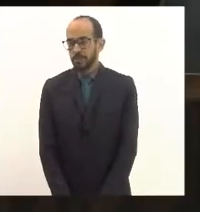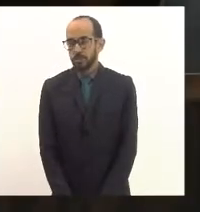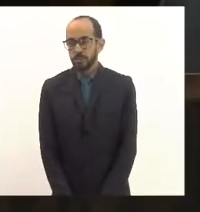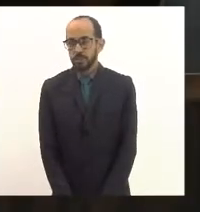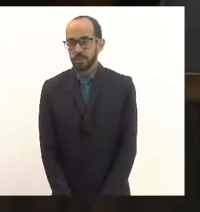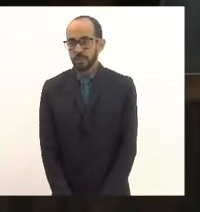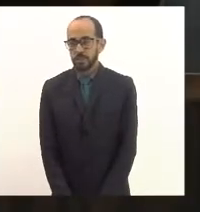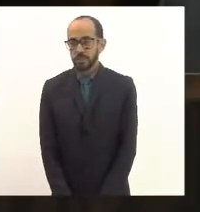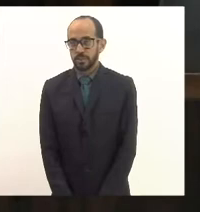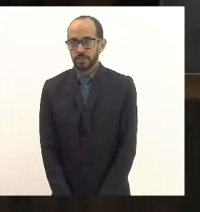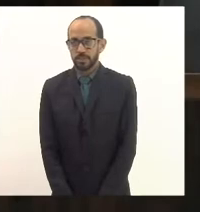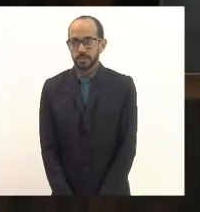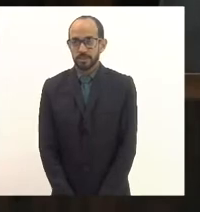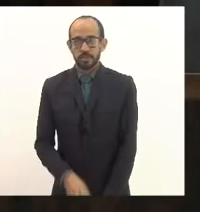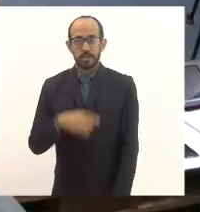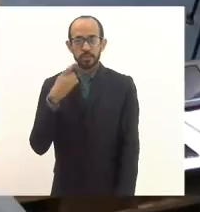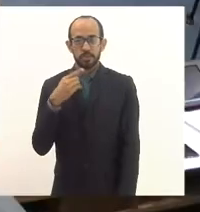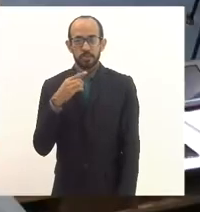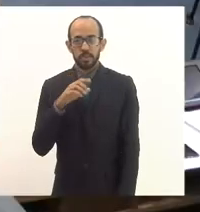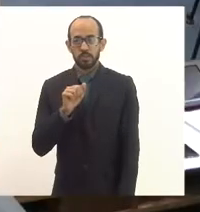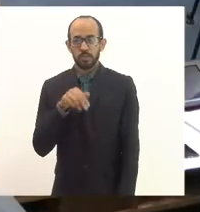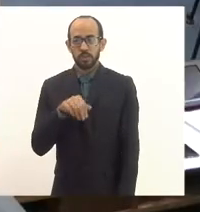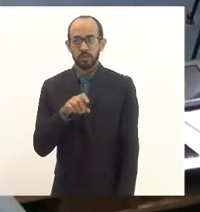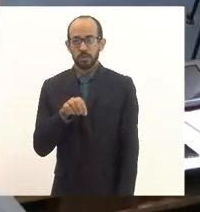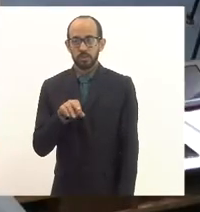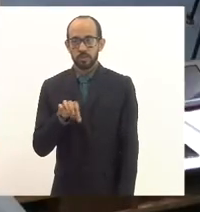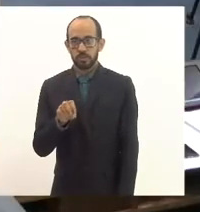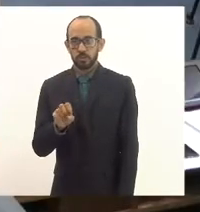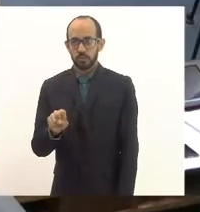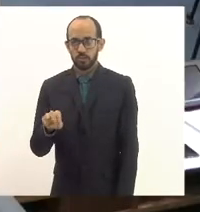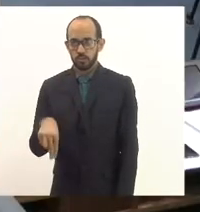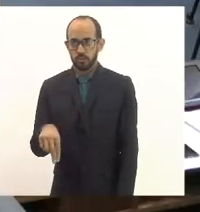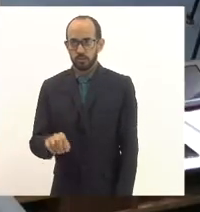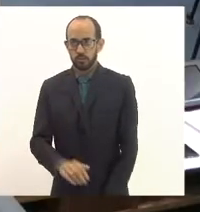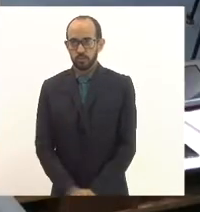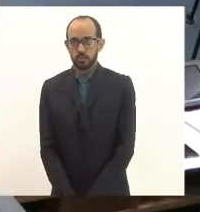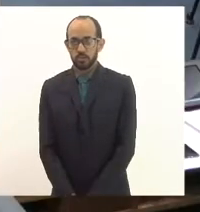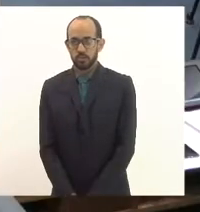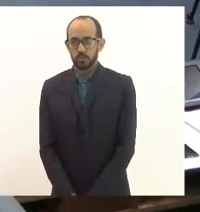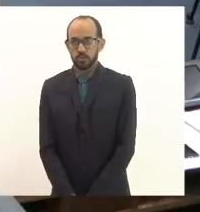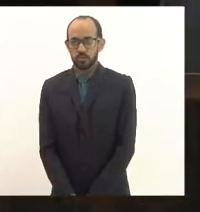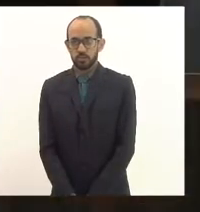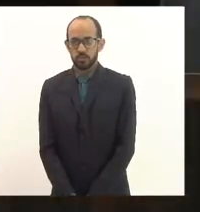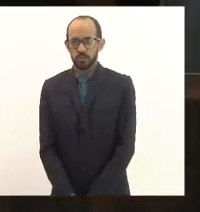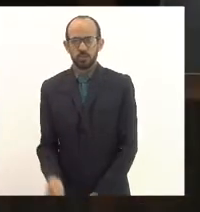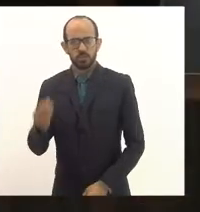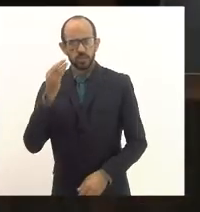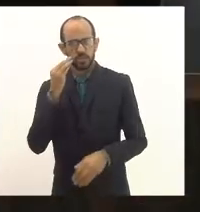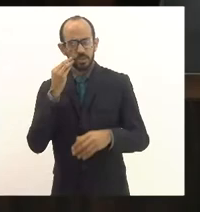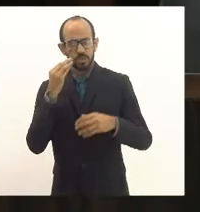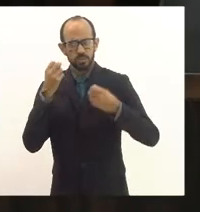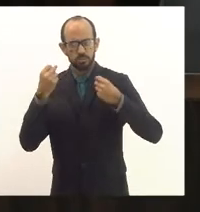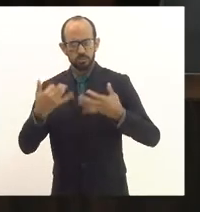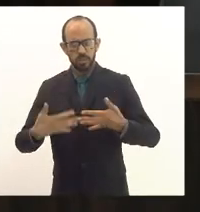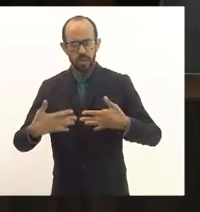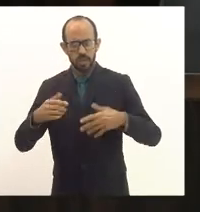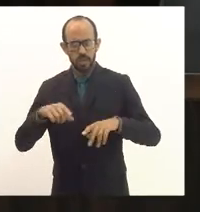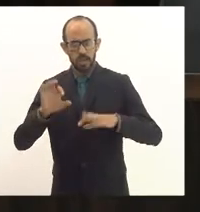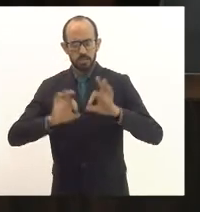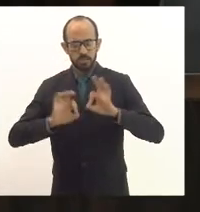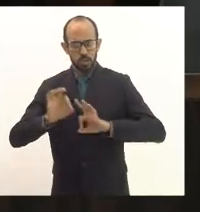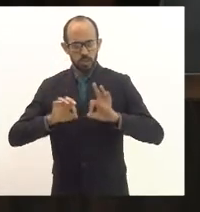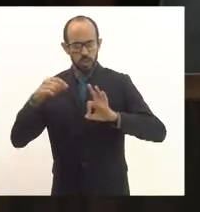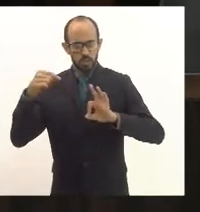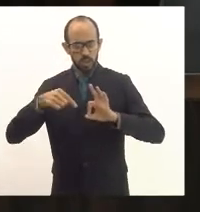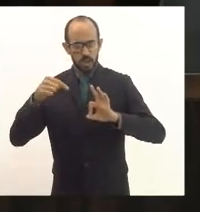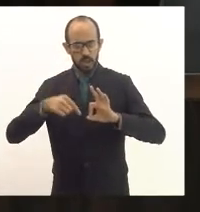Deputado Anderson Moraes, por favor. Deputado Márcio, deixa eu tentar explicar. Esse projeto é fruto de